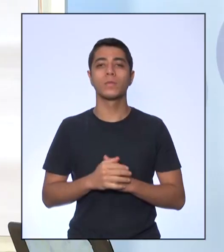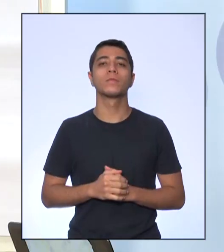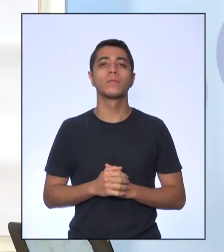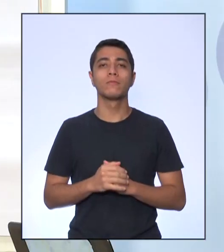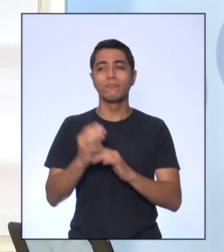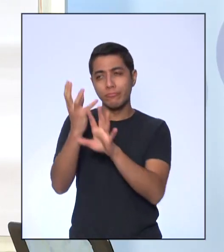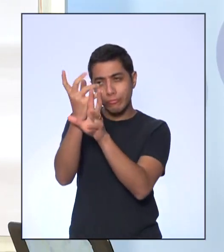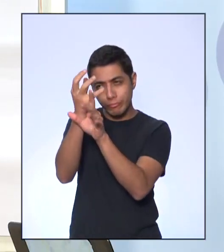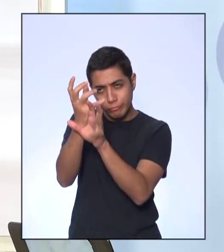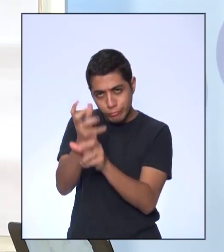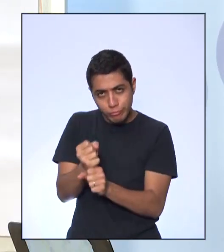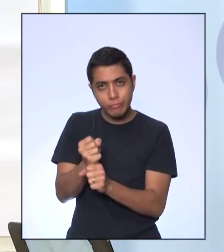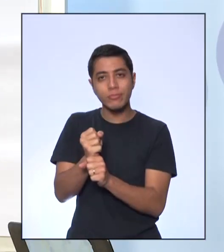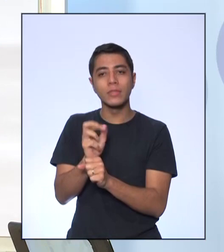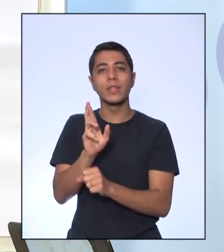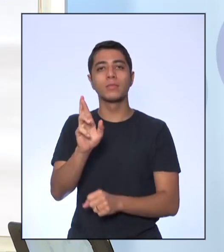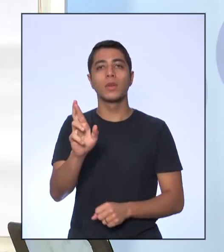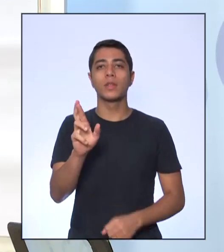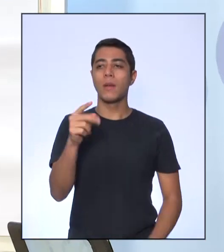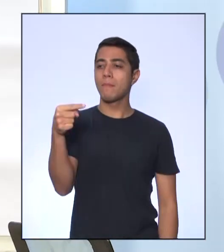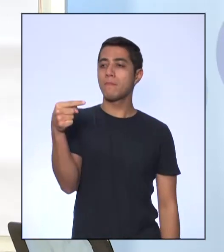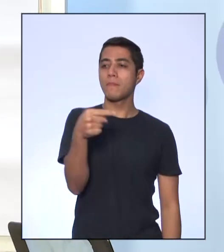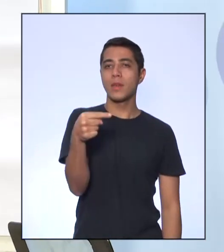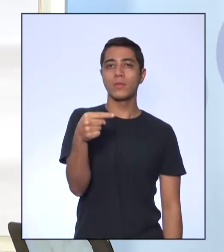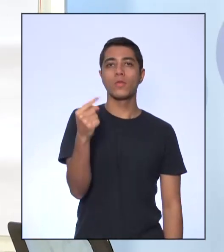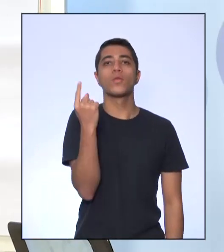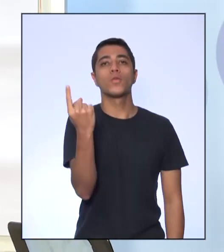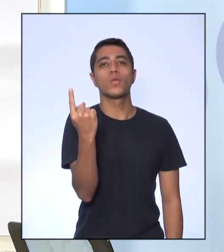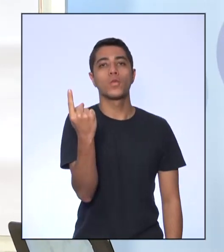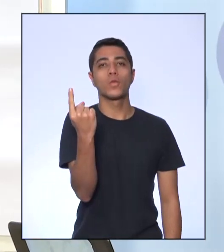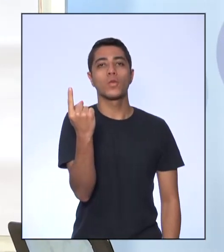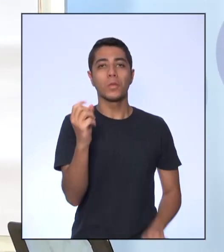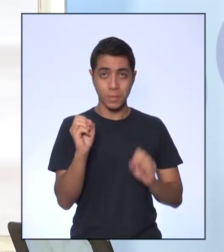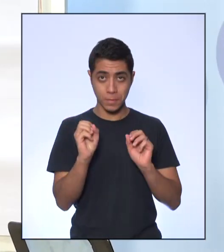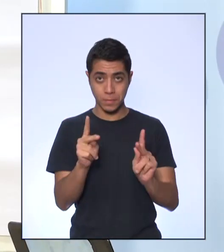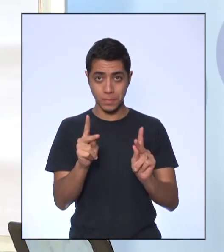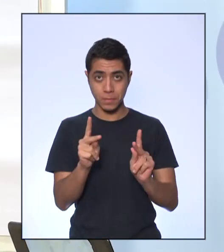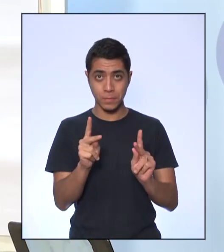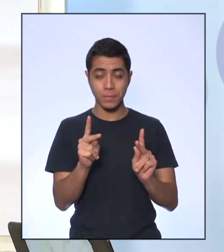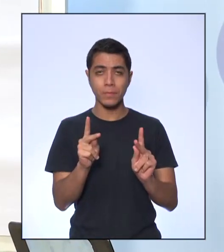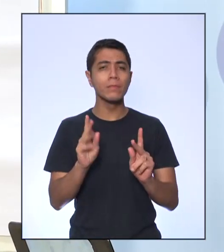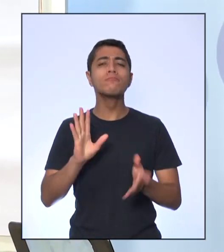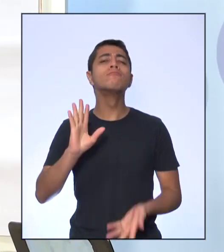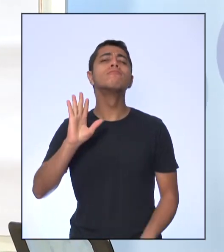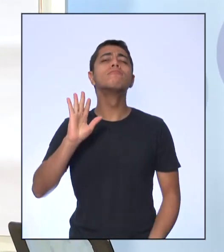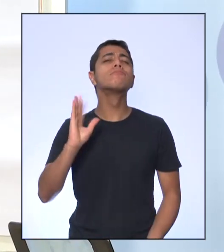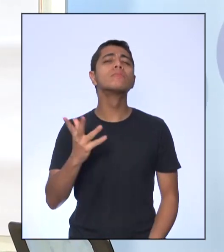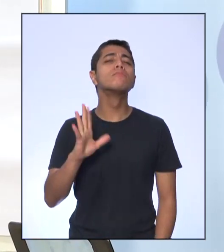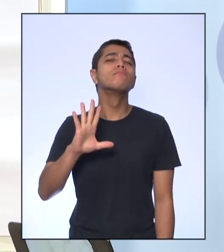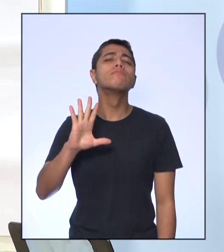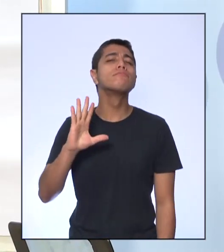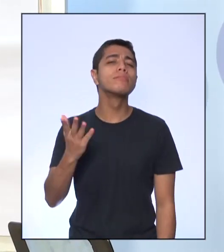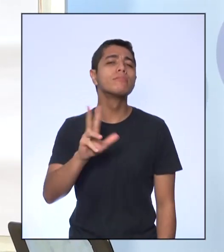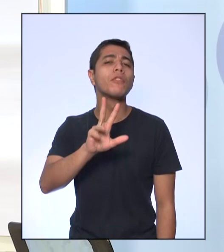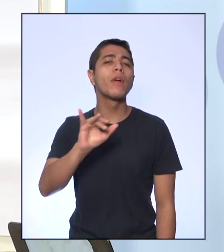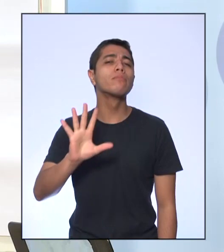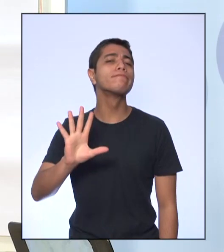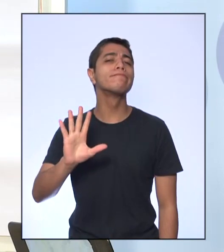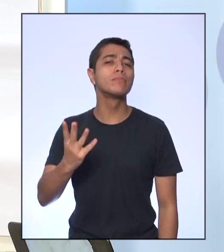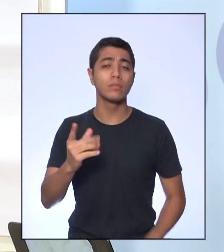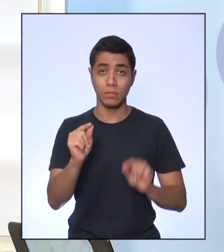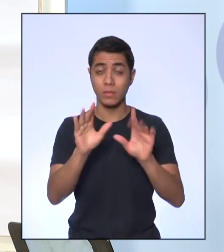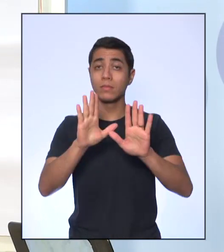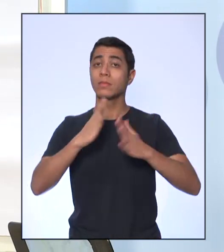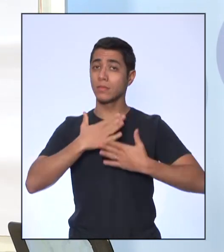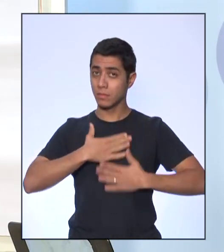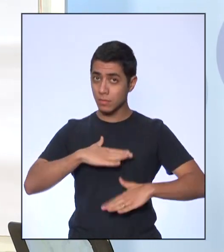Fechou. Desculpa, menos 1 aqui. Ó. Então, dá menos 1 aqui. O que acontece? Muitos já devem ter explicado para